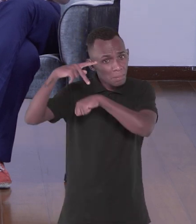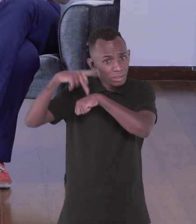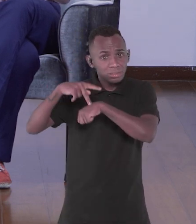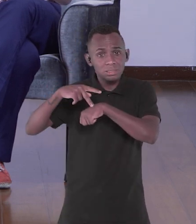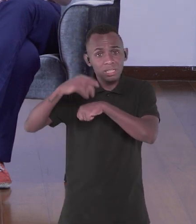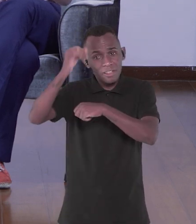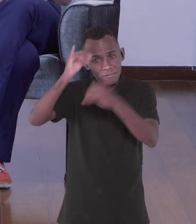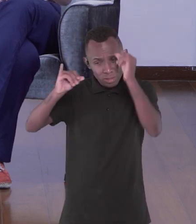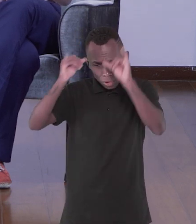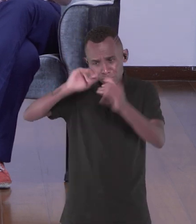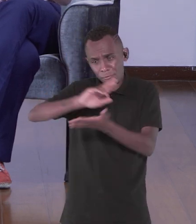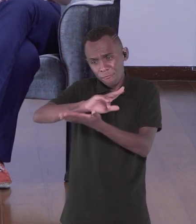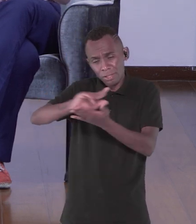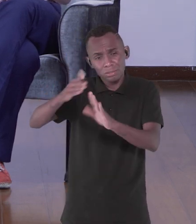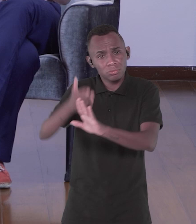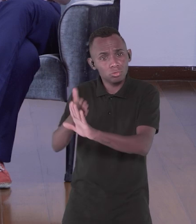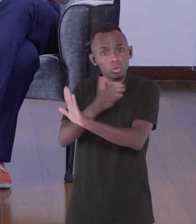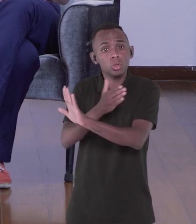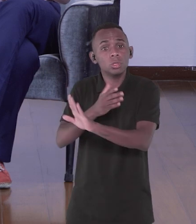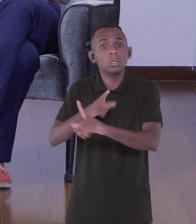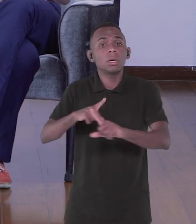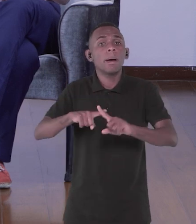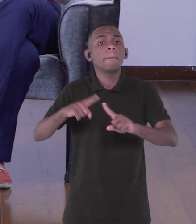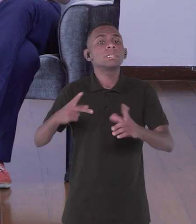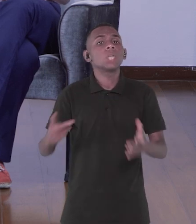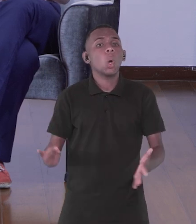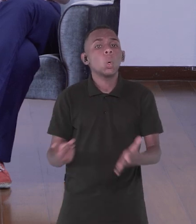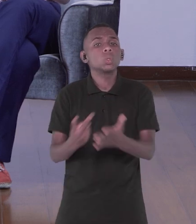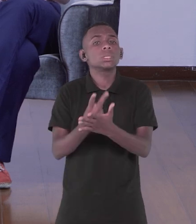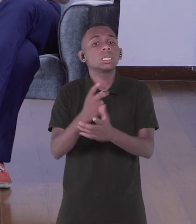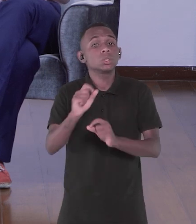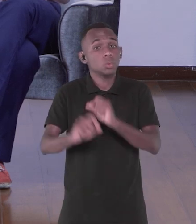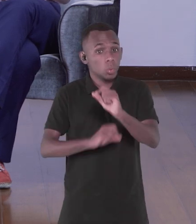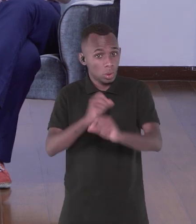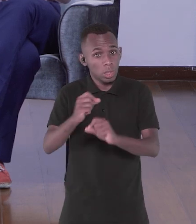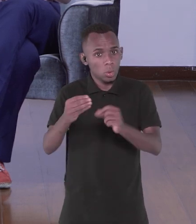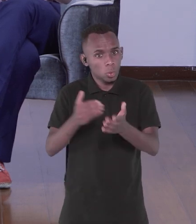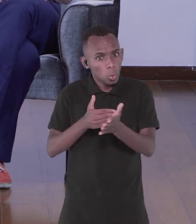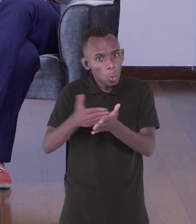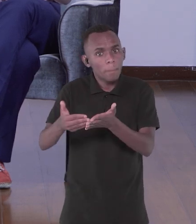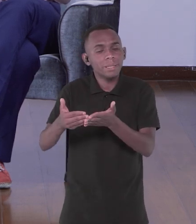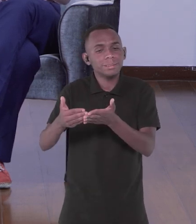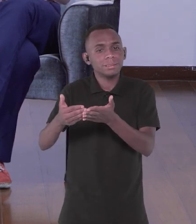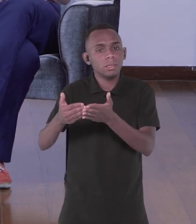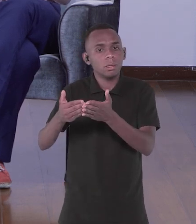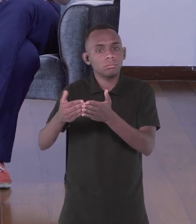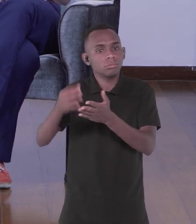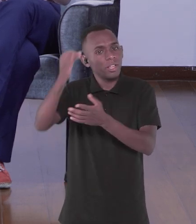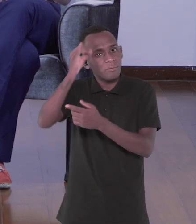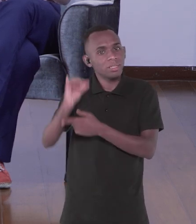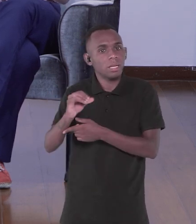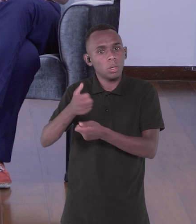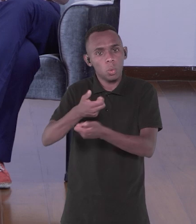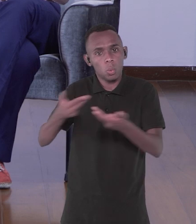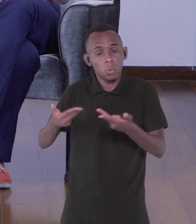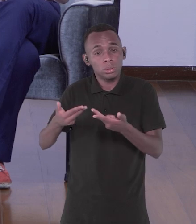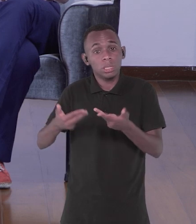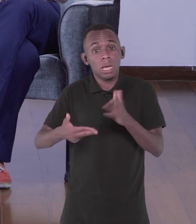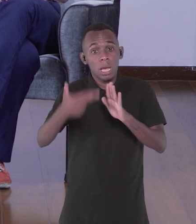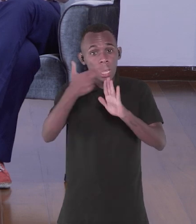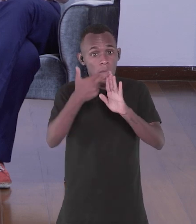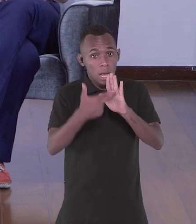mundo. Está no poder. Agora, o que é que acontece quando essas sanções são aplicadas? O regime